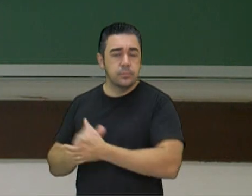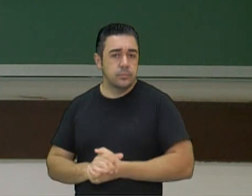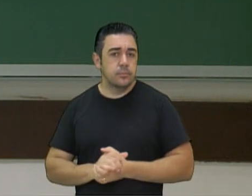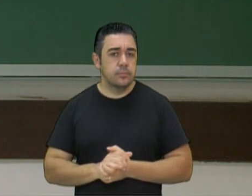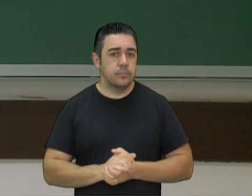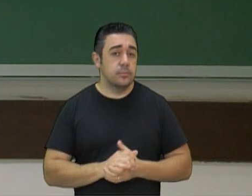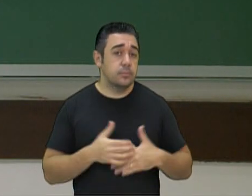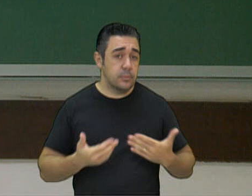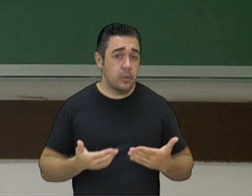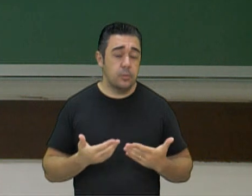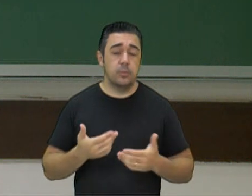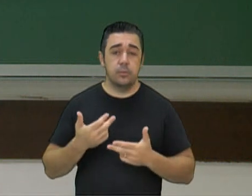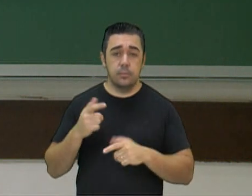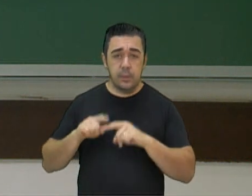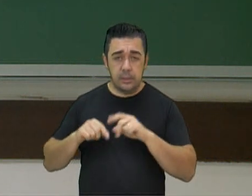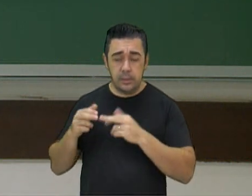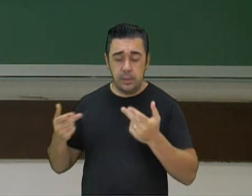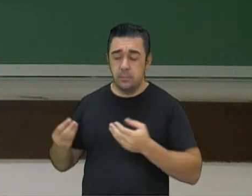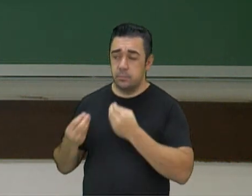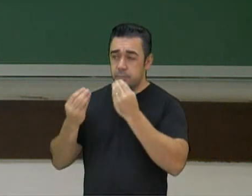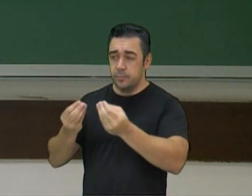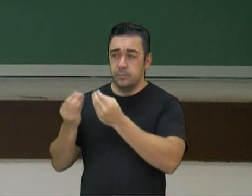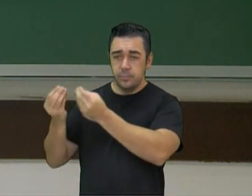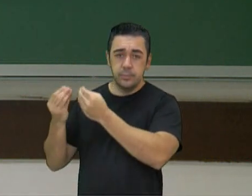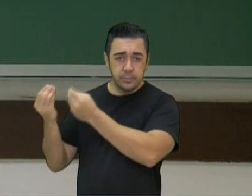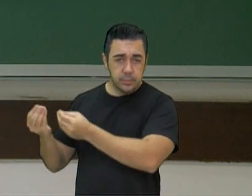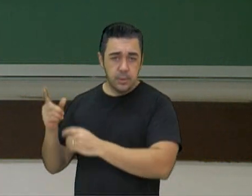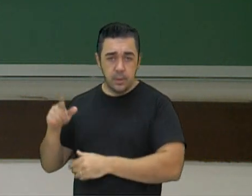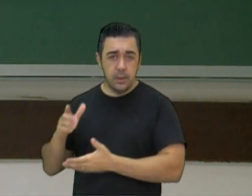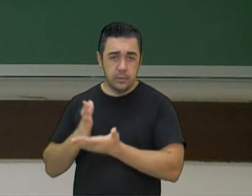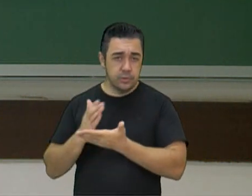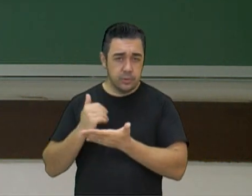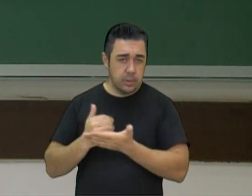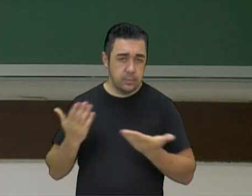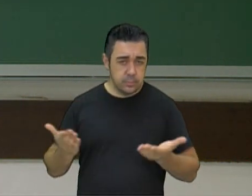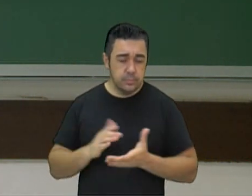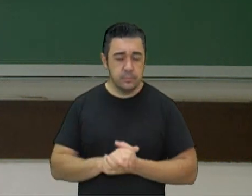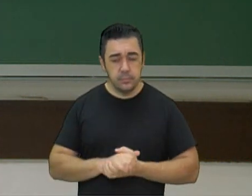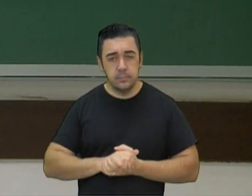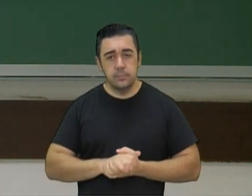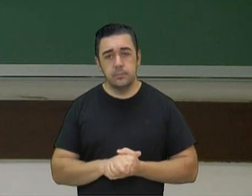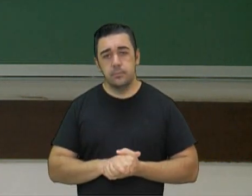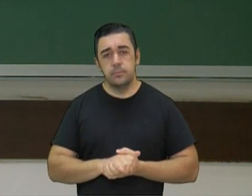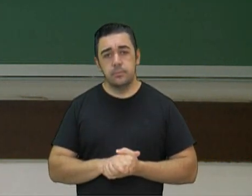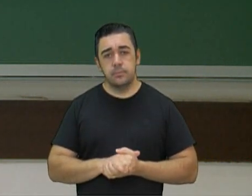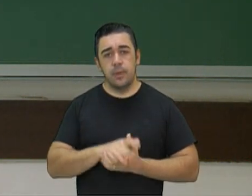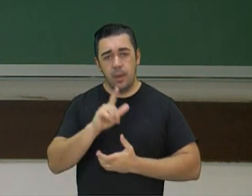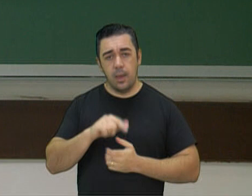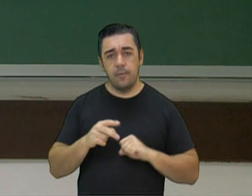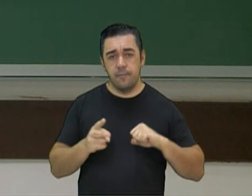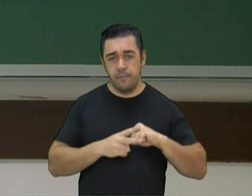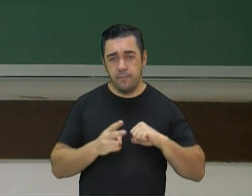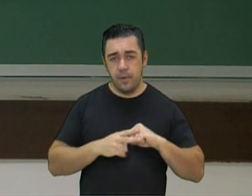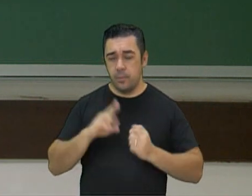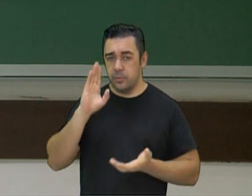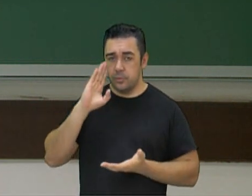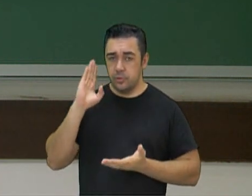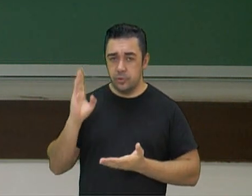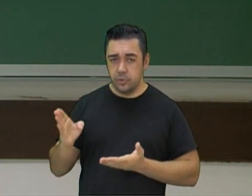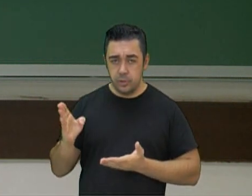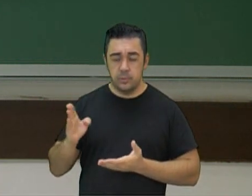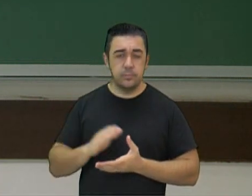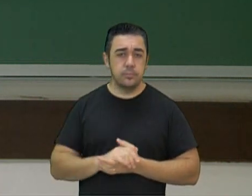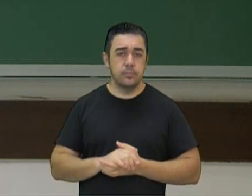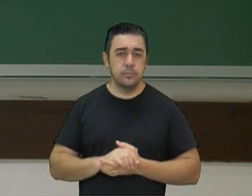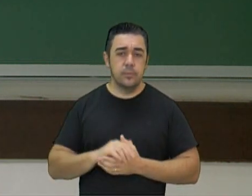os seus bens seria o objeto direto do verbo dividir, né? Portanto, a gente tem que esses são verbos transitivos diretos.